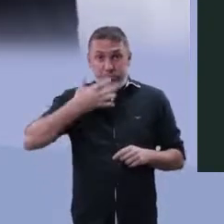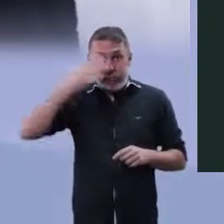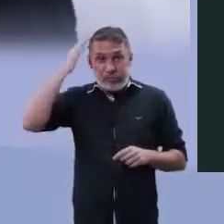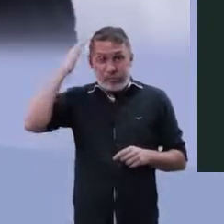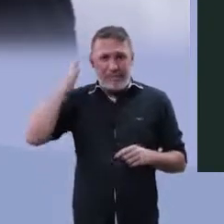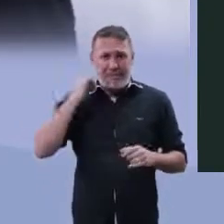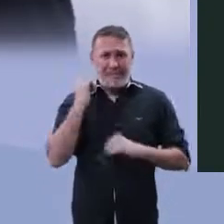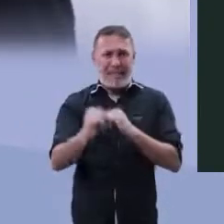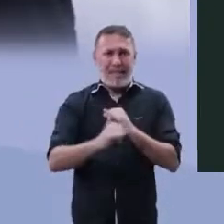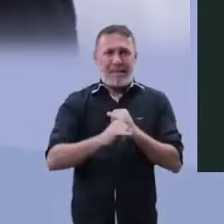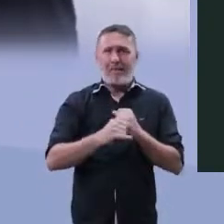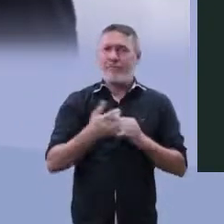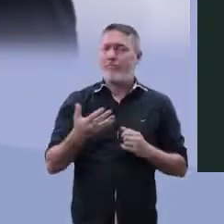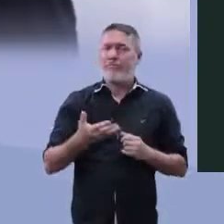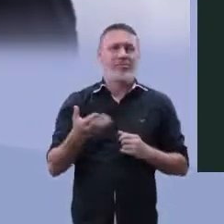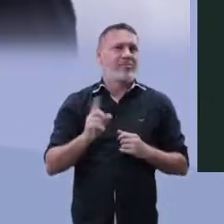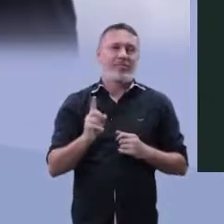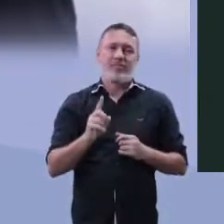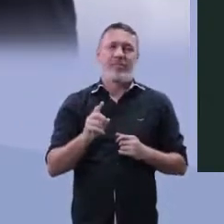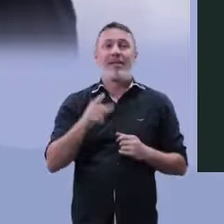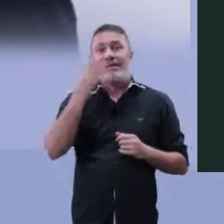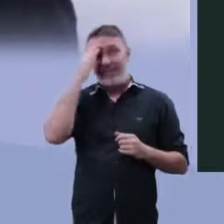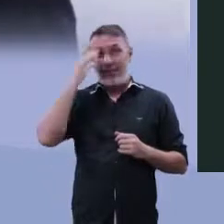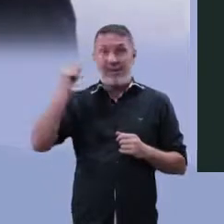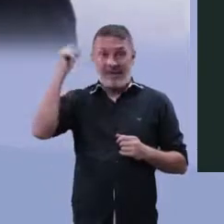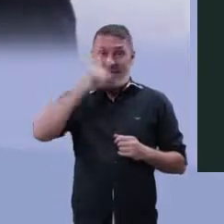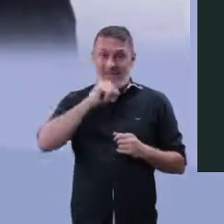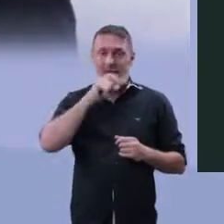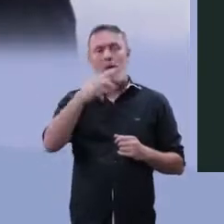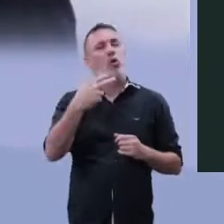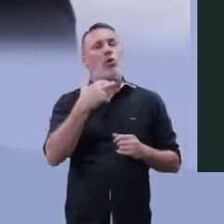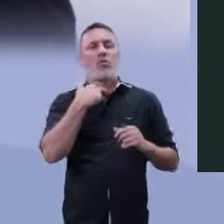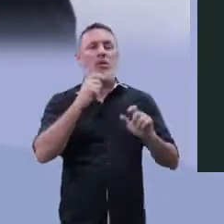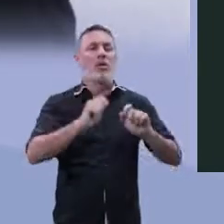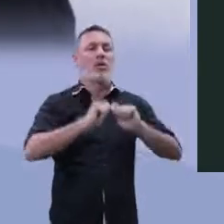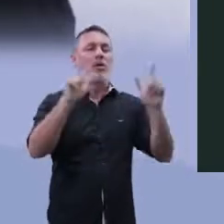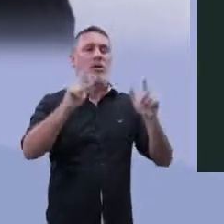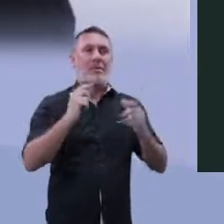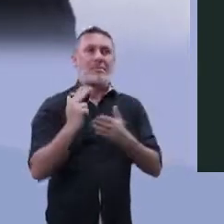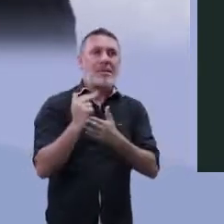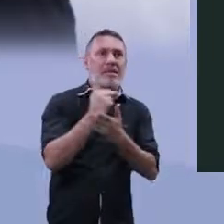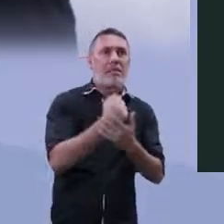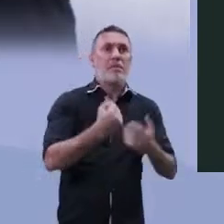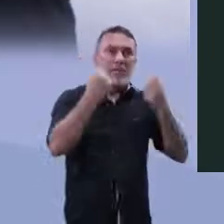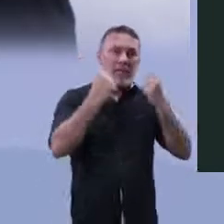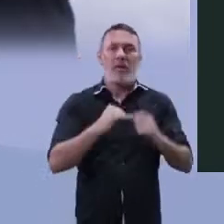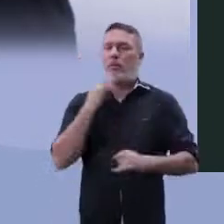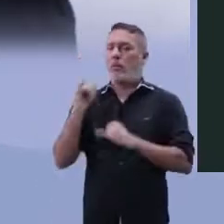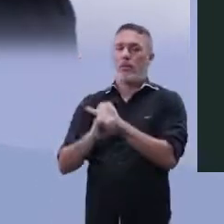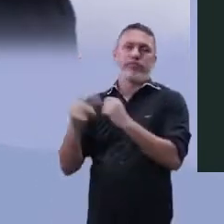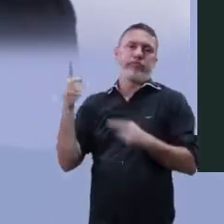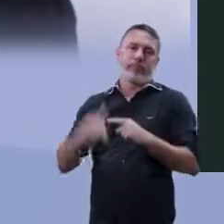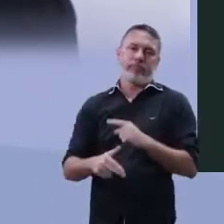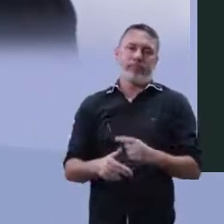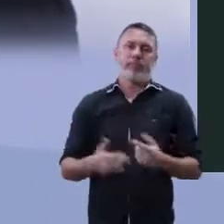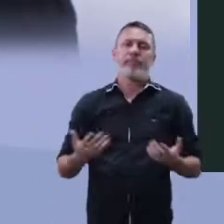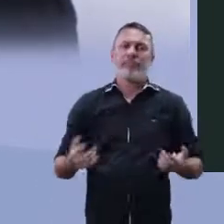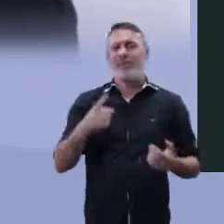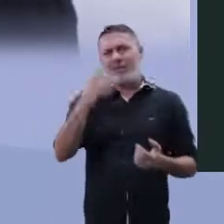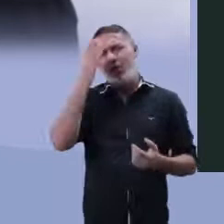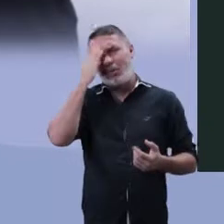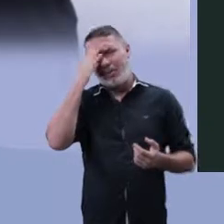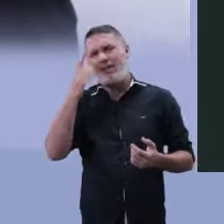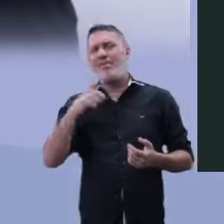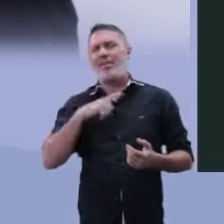toda. E claro, né, dada a velocidade da rede, eu não posso usar gráficos pesados.